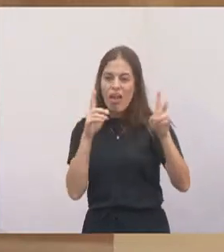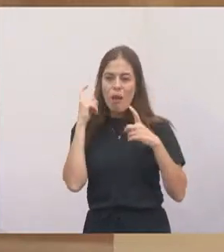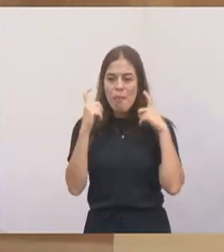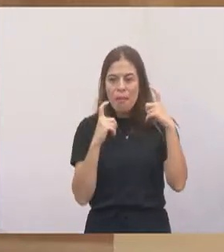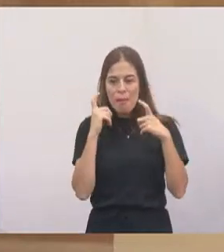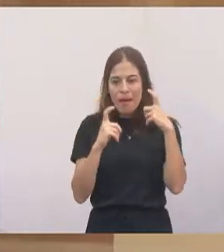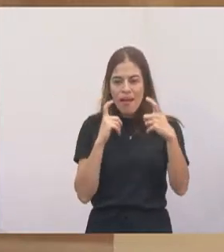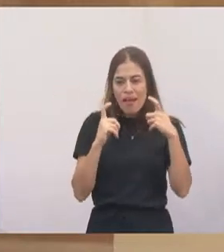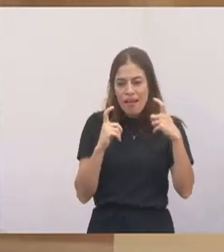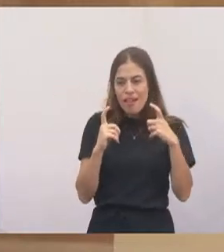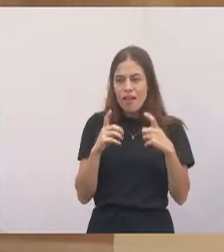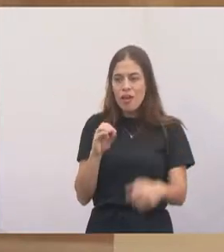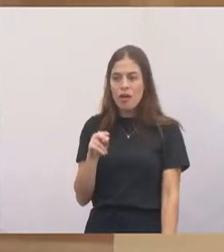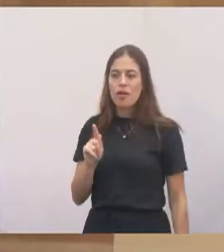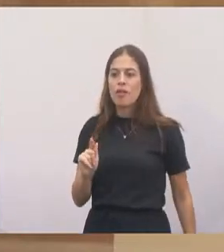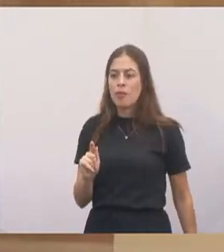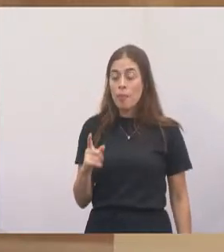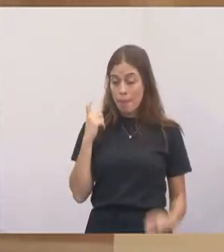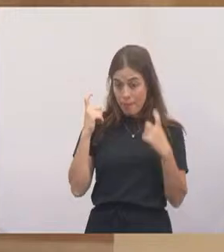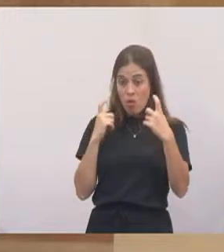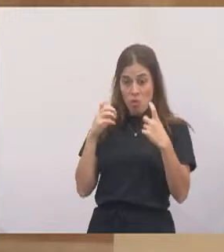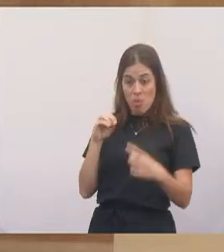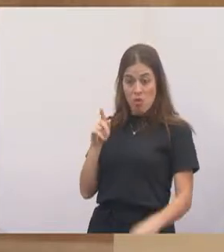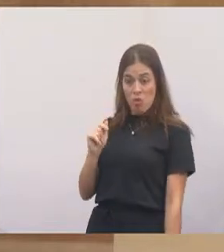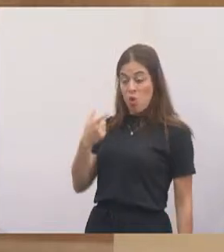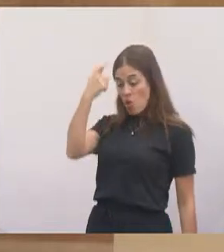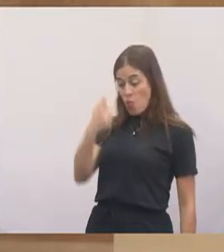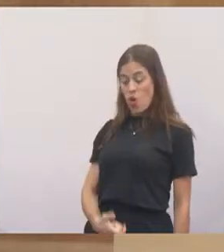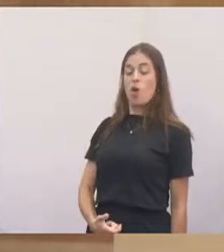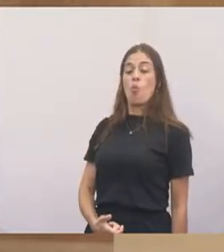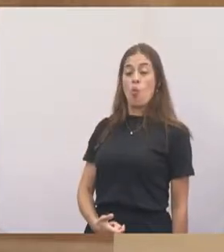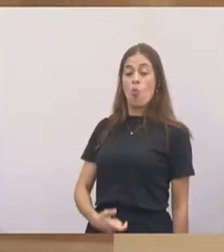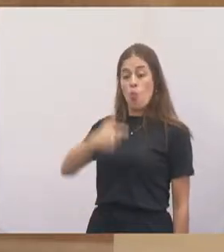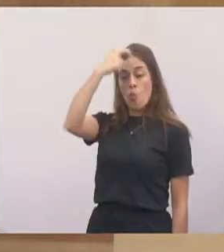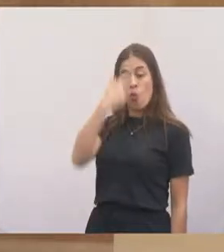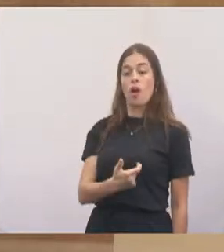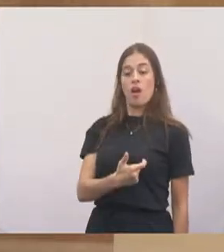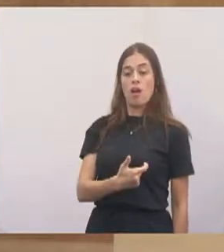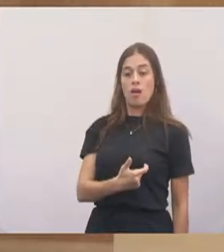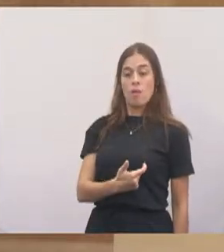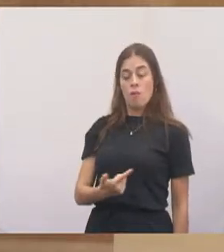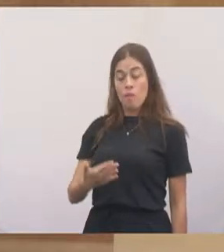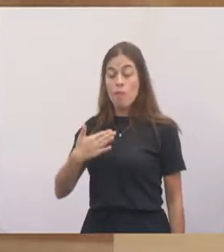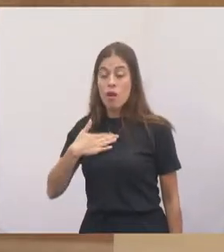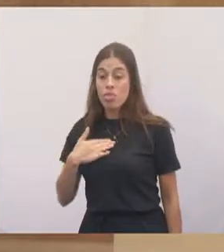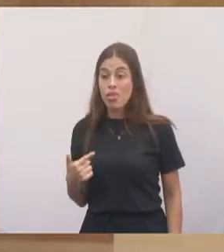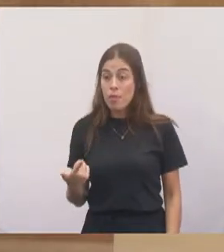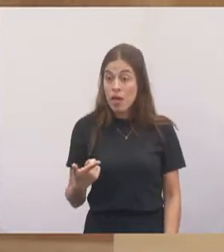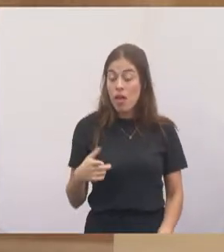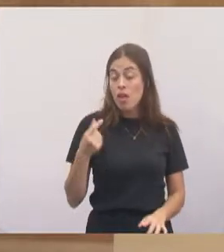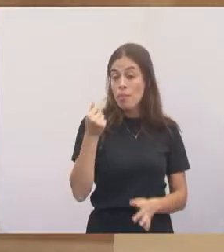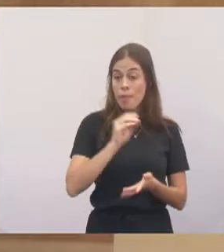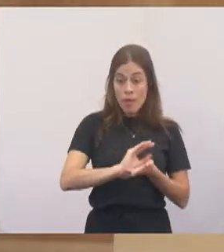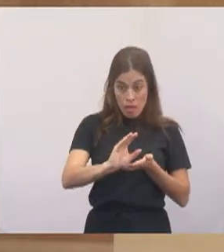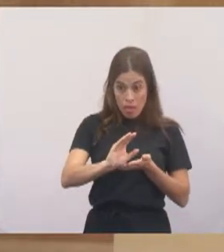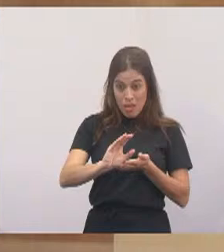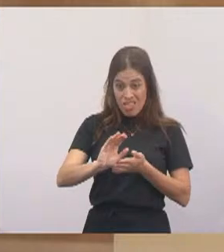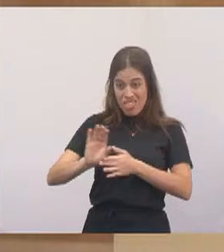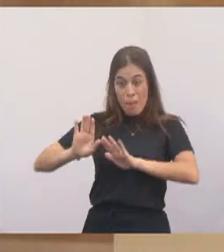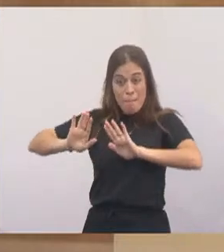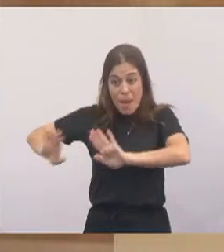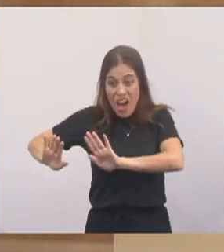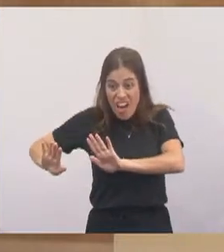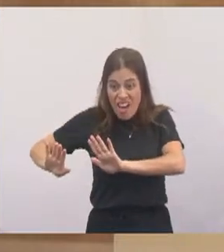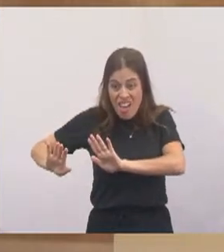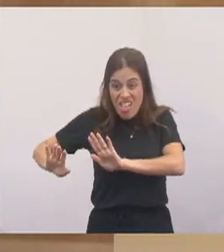ONGs. Se tem uma pessoa que se preocupa aqui nessa cidade com as ONGs, sou eu, que inclusive a emenda impositiva está lá presa, e eu